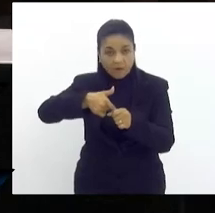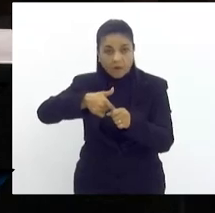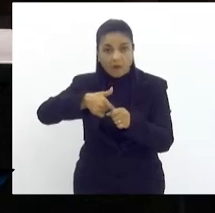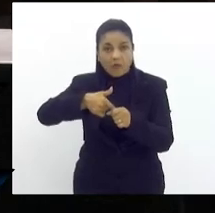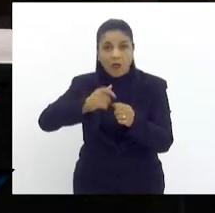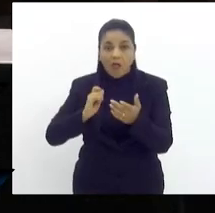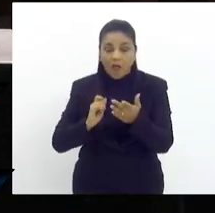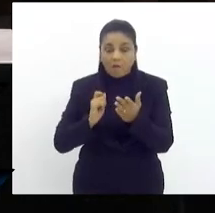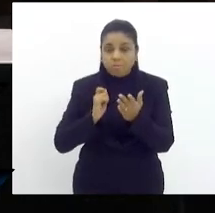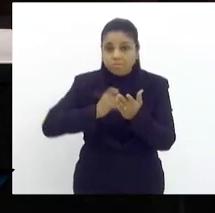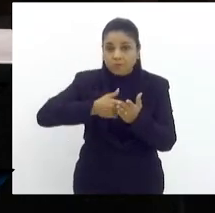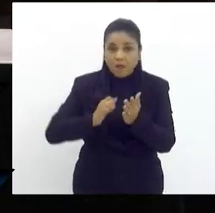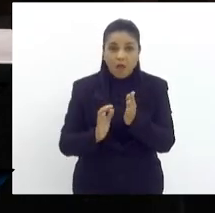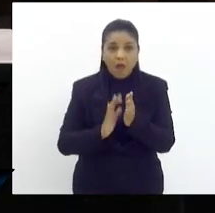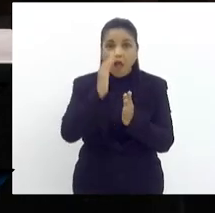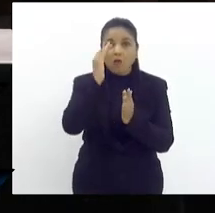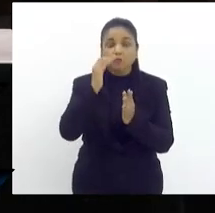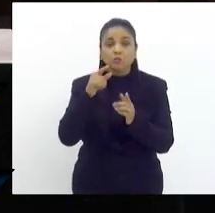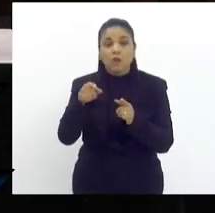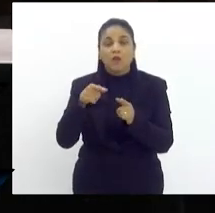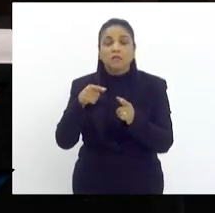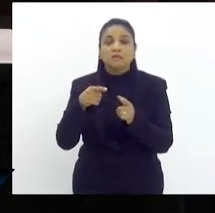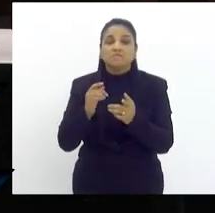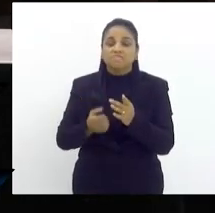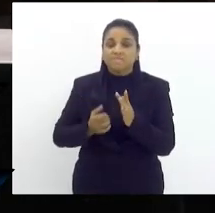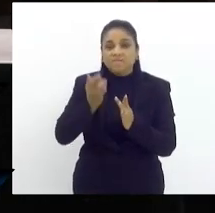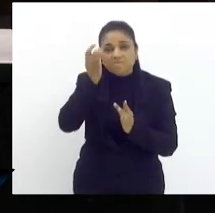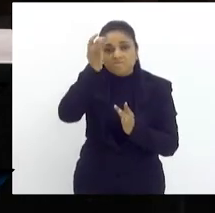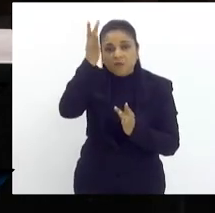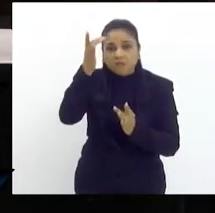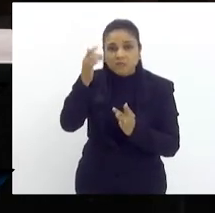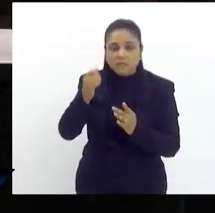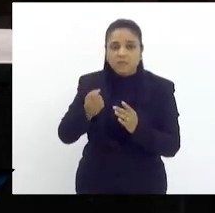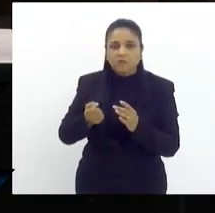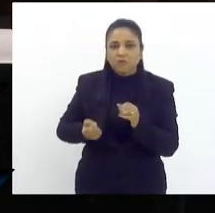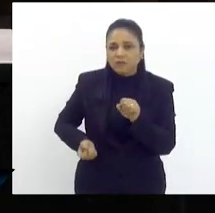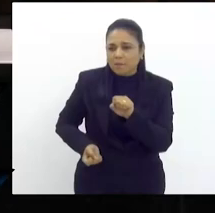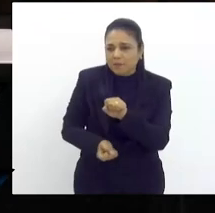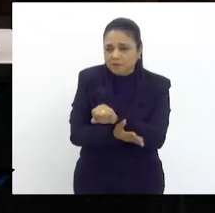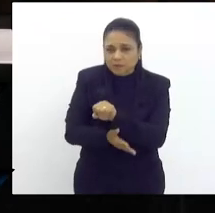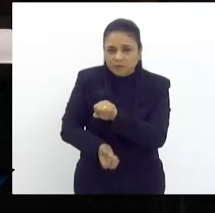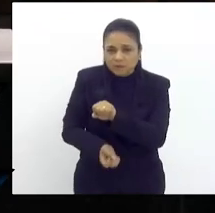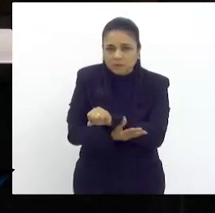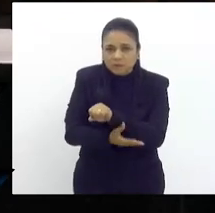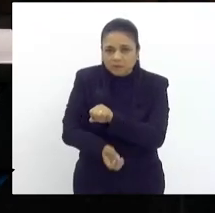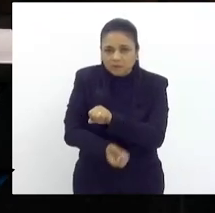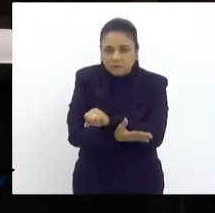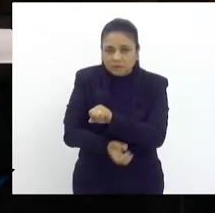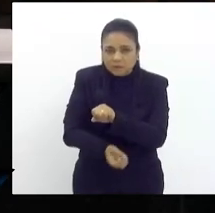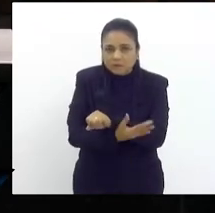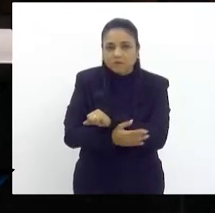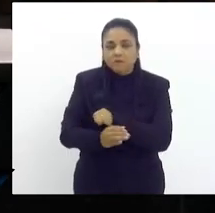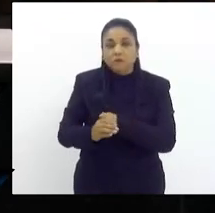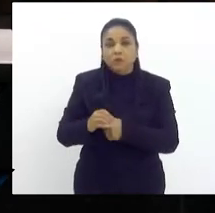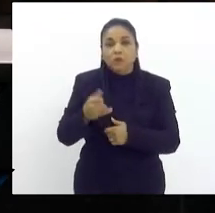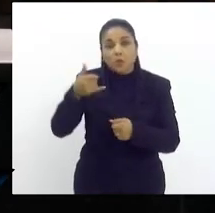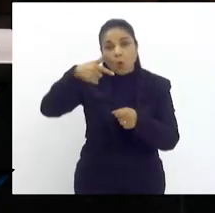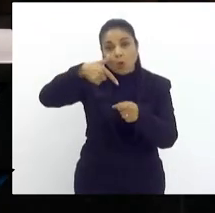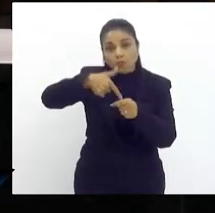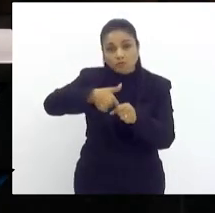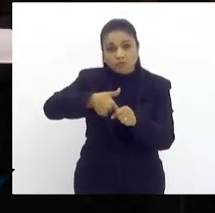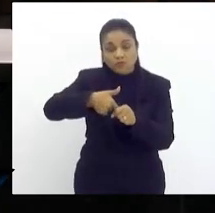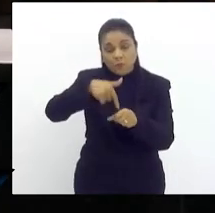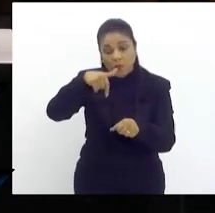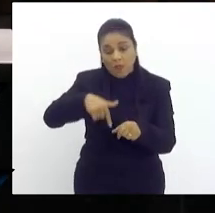facilitando contrabando do combustível porque os estados vizinhos aqui faz uma cobrança infinitamente menor